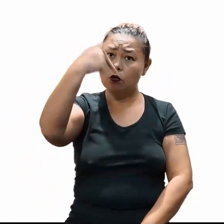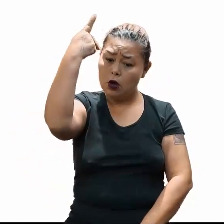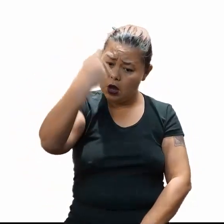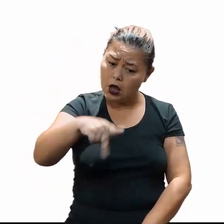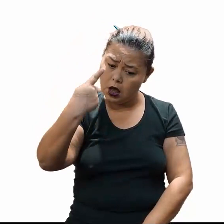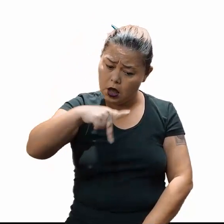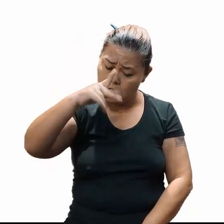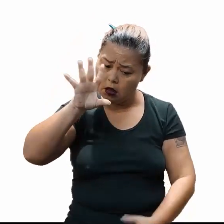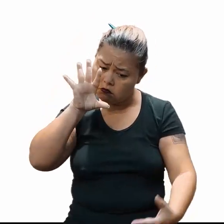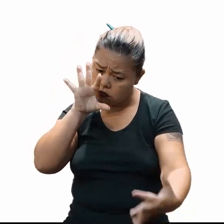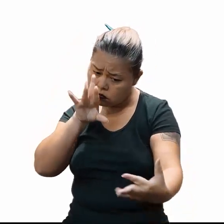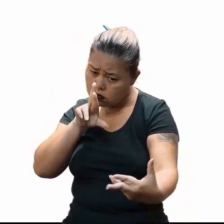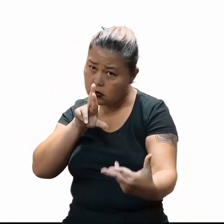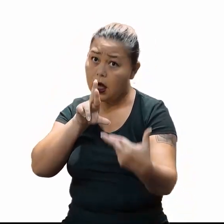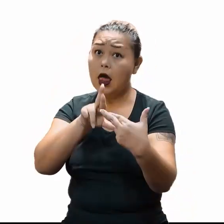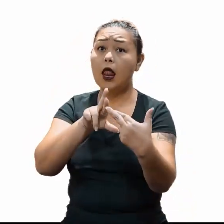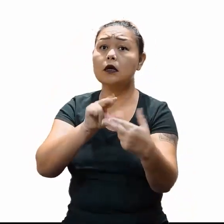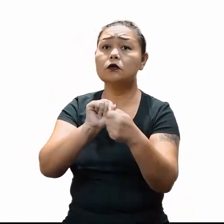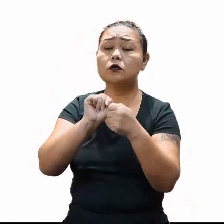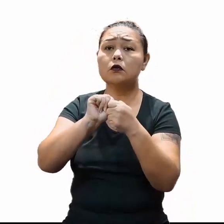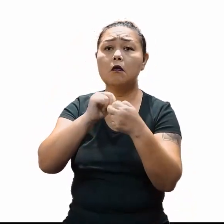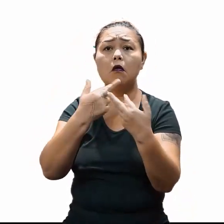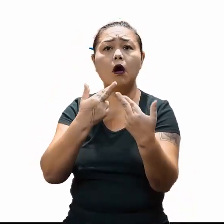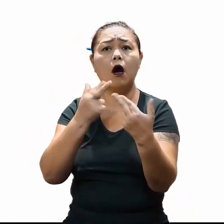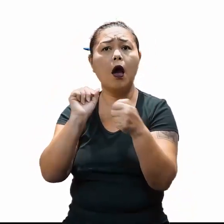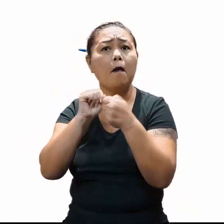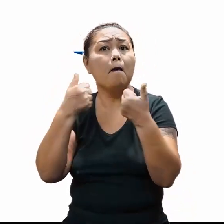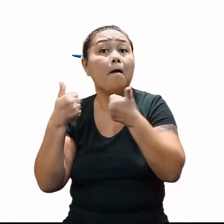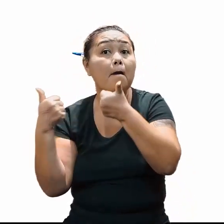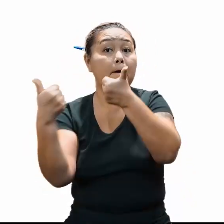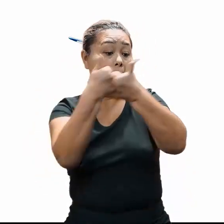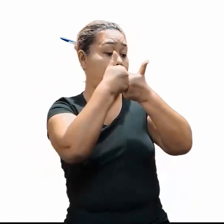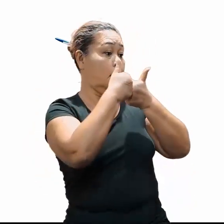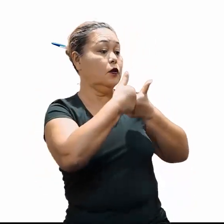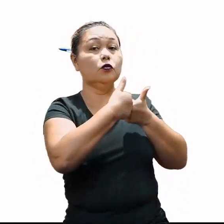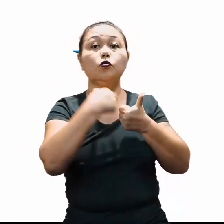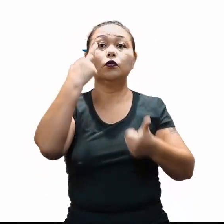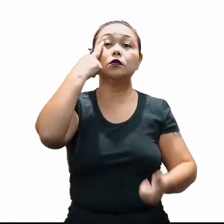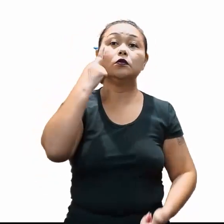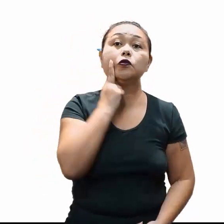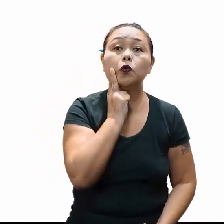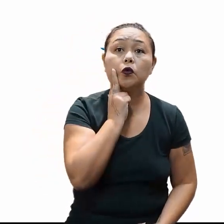está relacionado aqui, próximo de Rondônia?